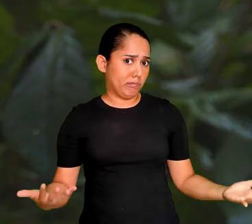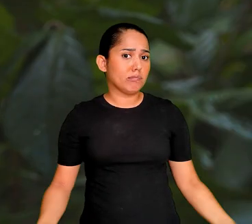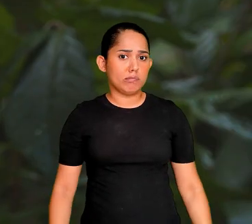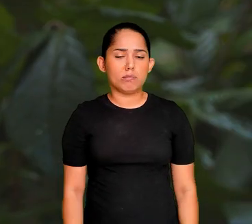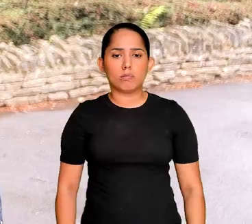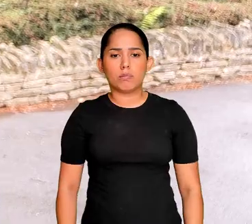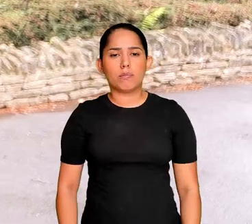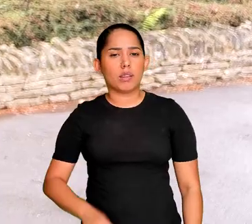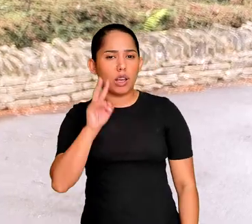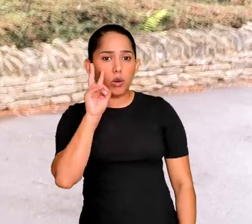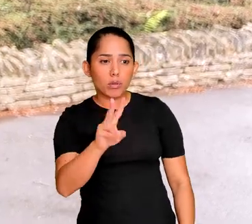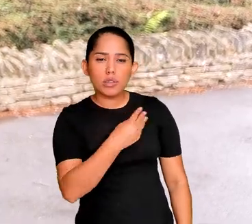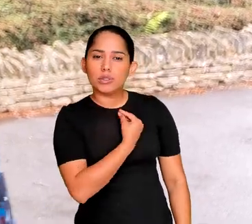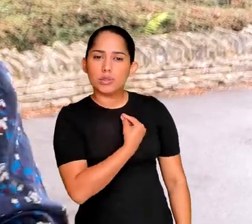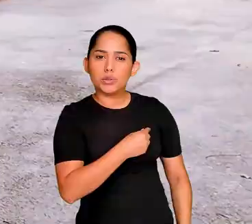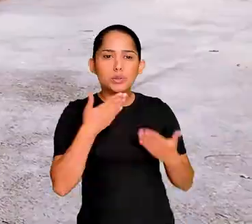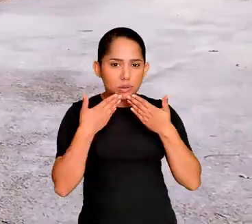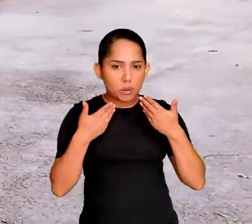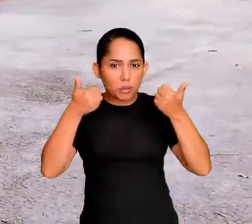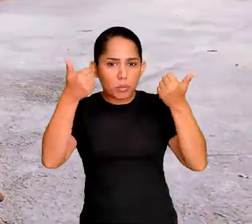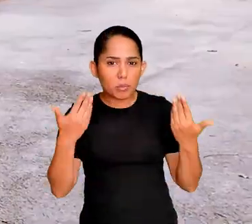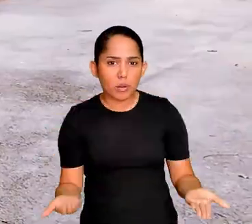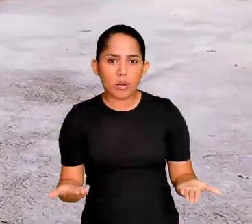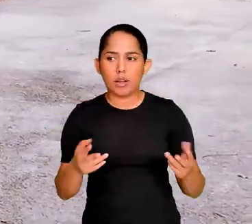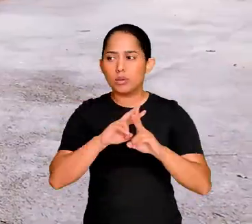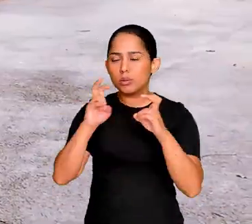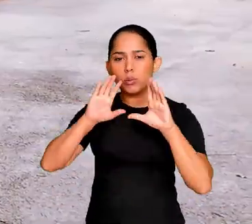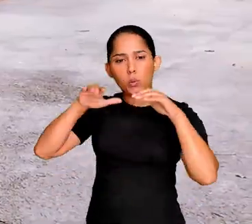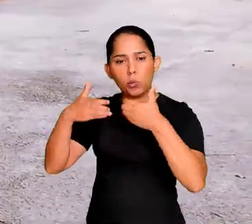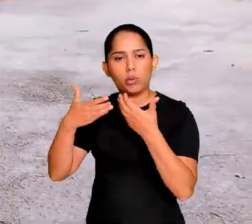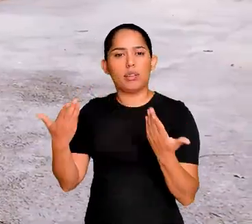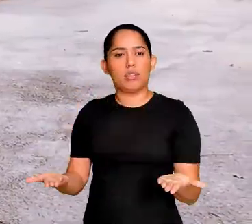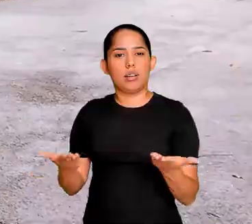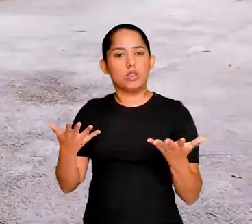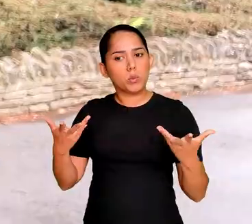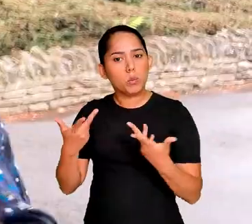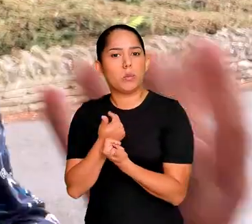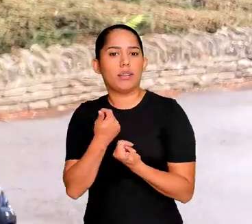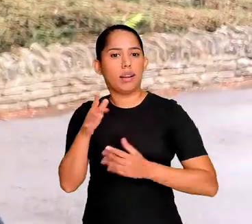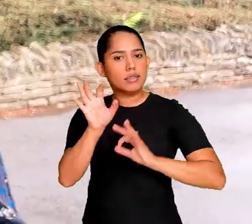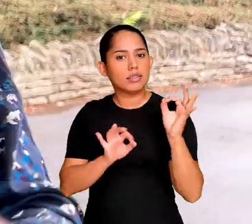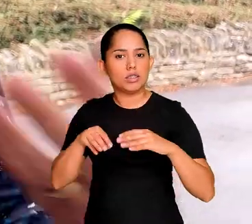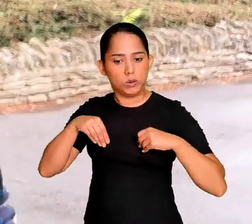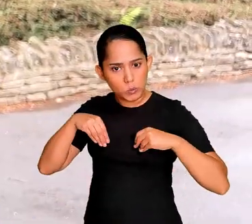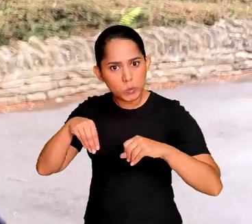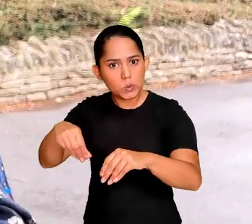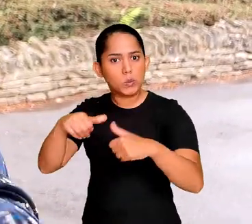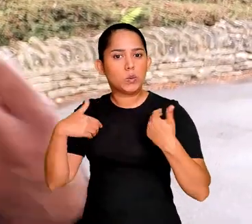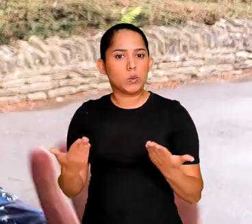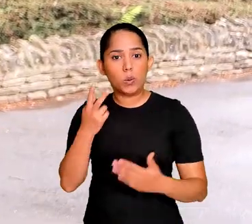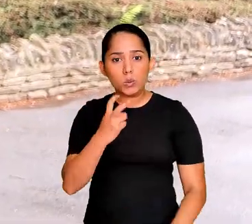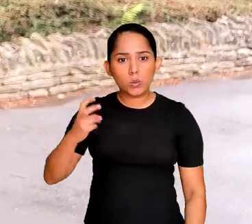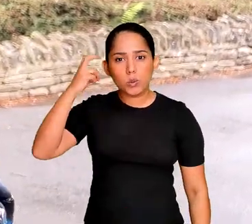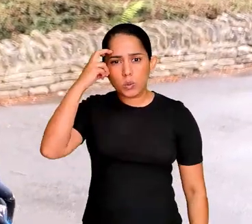lógica da natureza. Eu vejo a vida melhorar no meu entorno em termos de comunidade, em termos de qualidade da produção, em termos de solo,